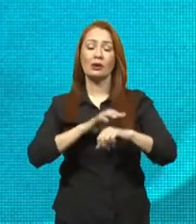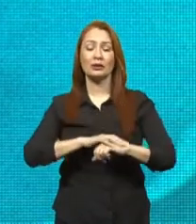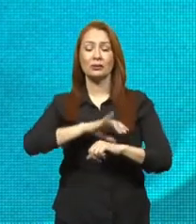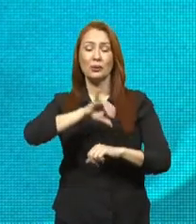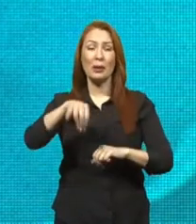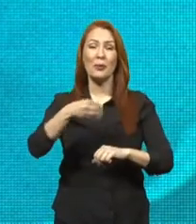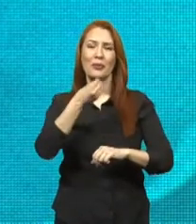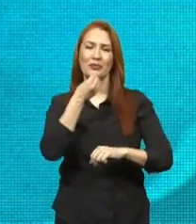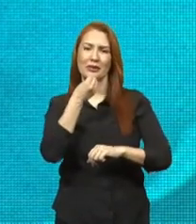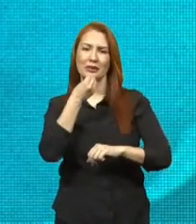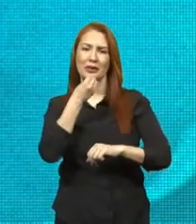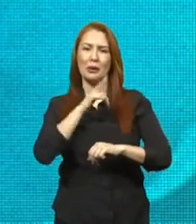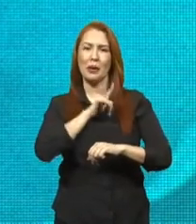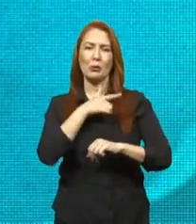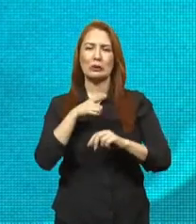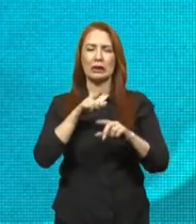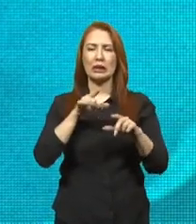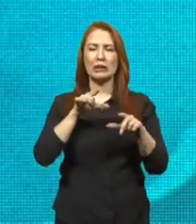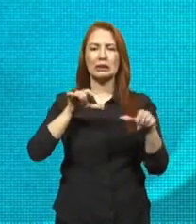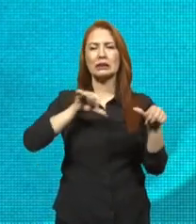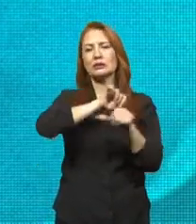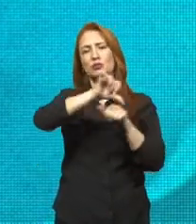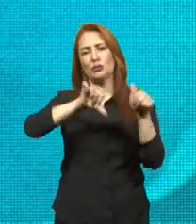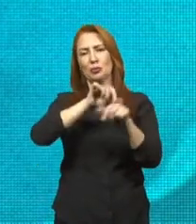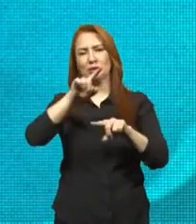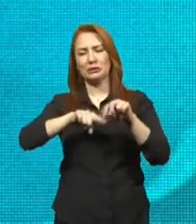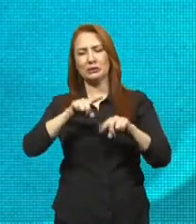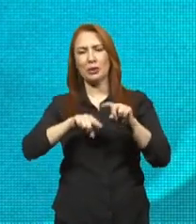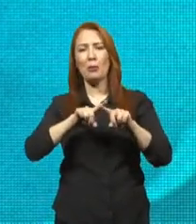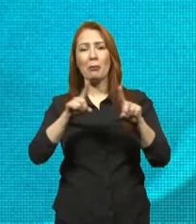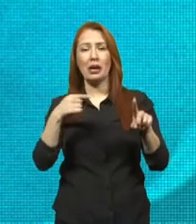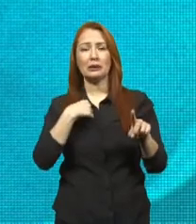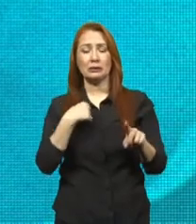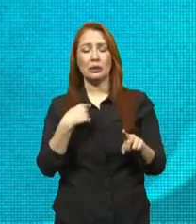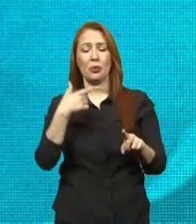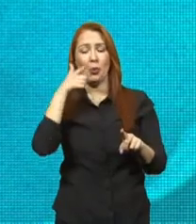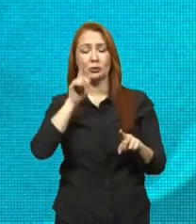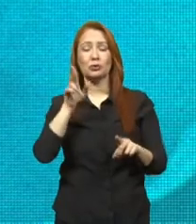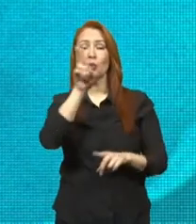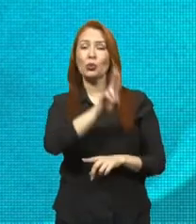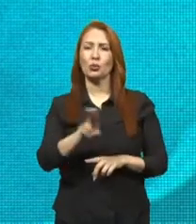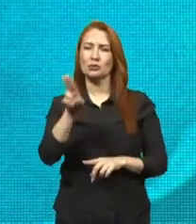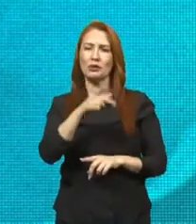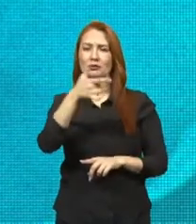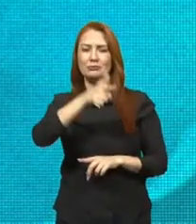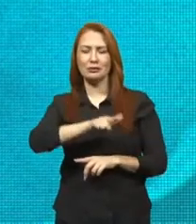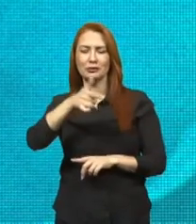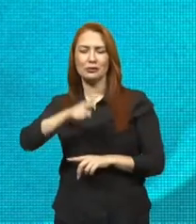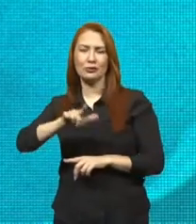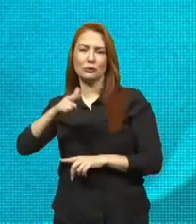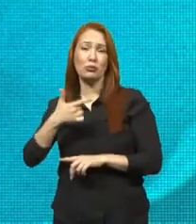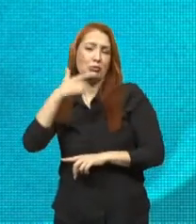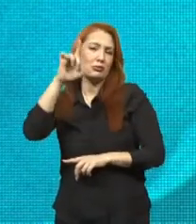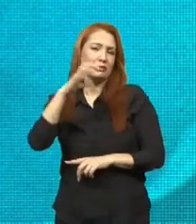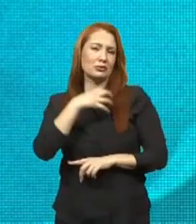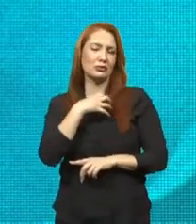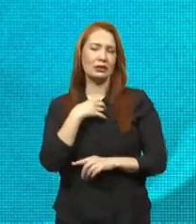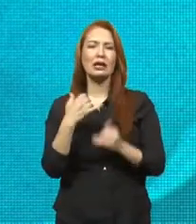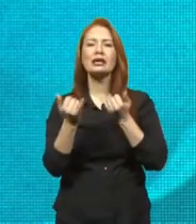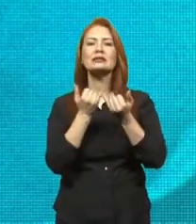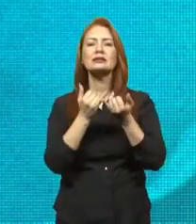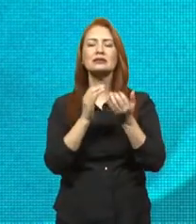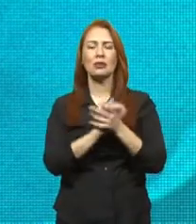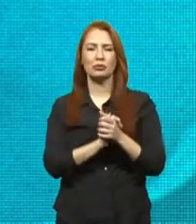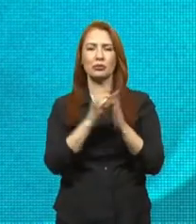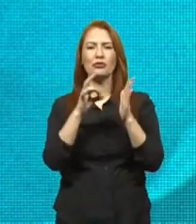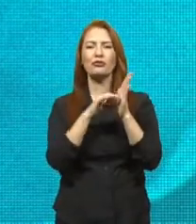essa transformação do material, mas eu também consigo reutilizar ele para alguma outra finalidade. A gente faz muito isso com vidro, né? Uhum, então,